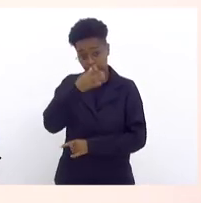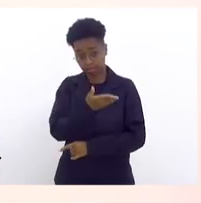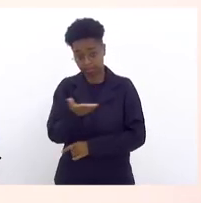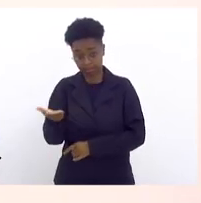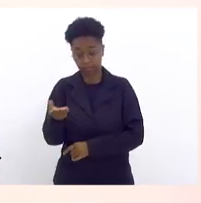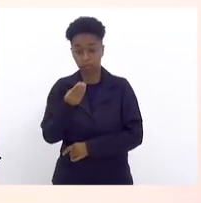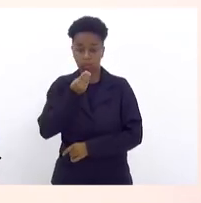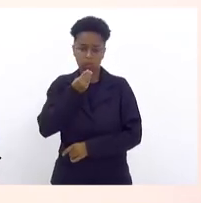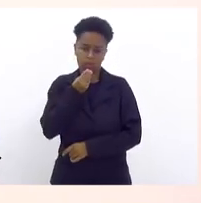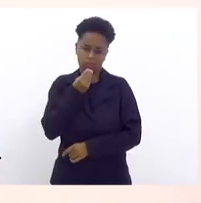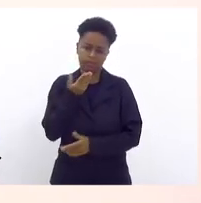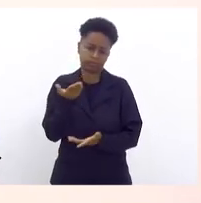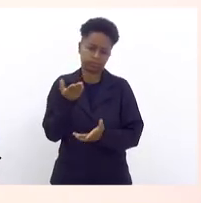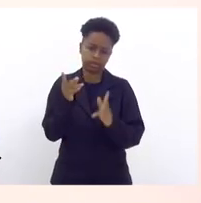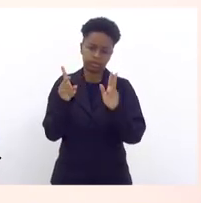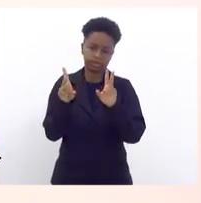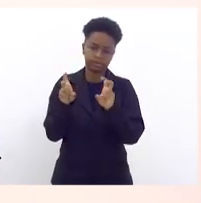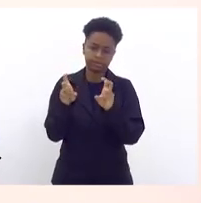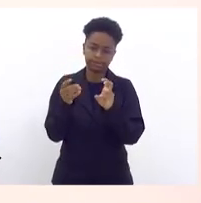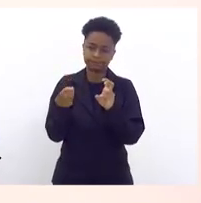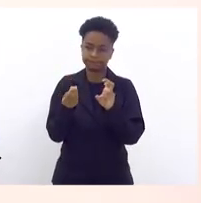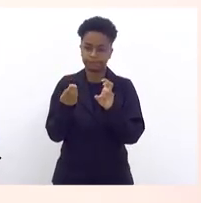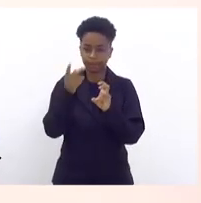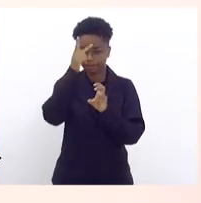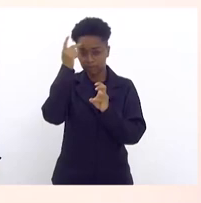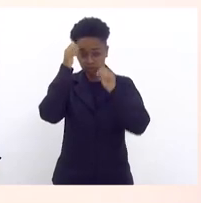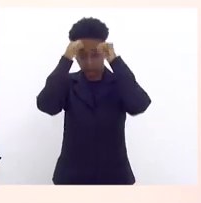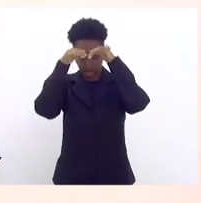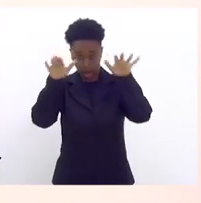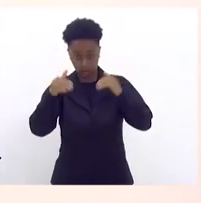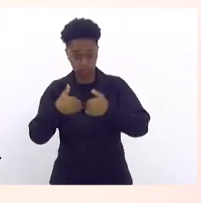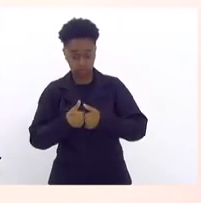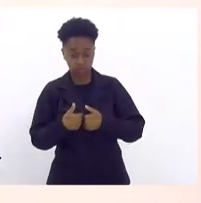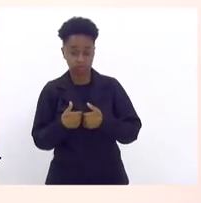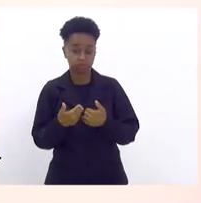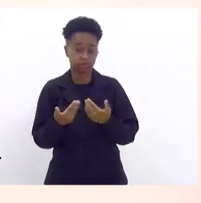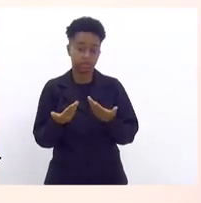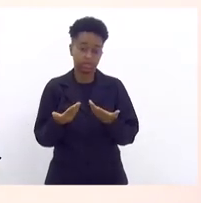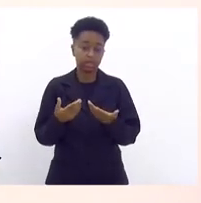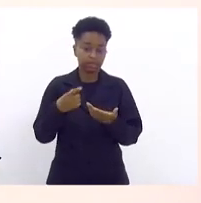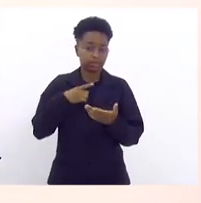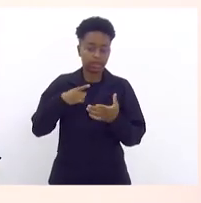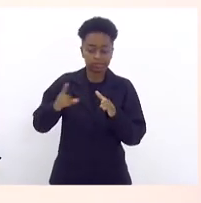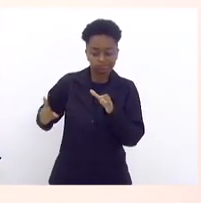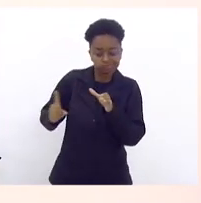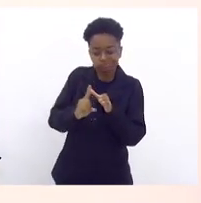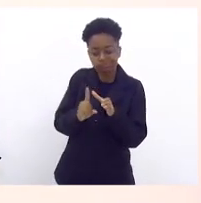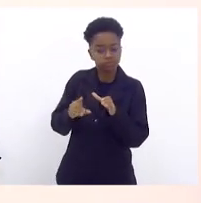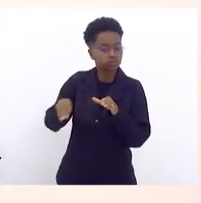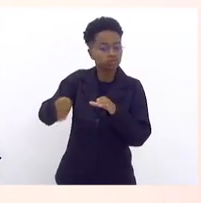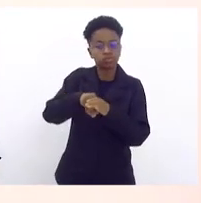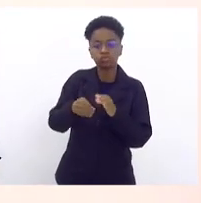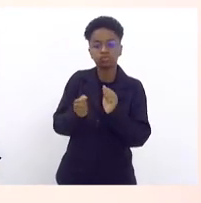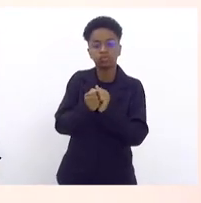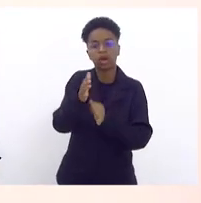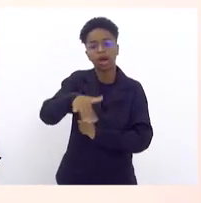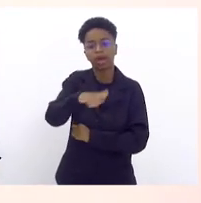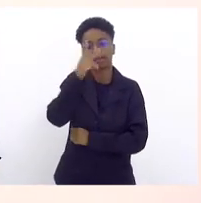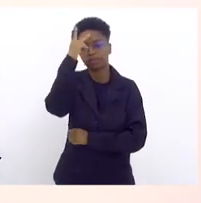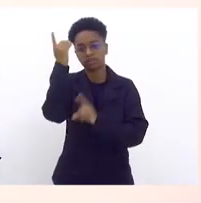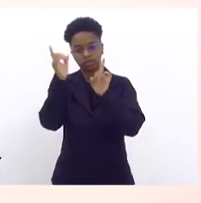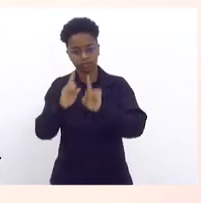que a questão da pessoa com autismo ela tá inserida na questão da pessoa com deficiência que é o que cuida